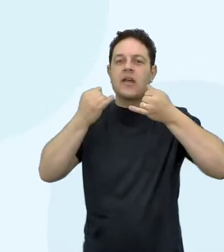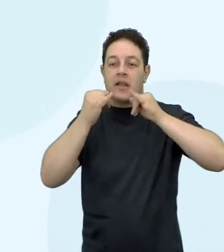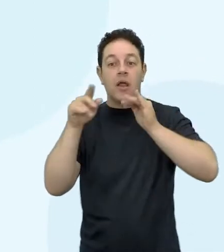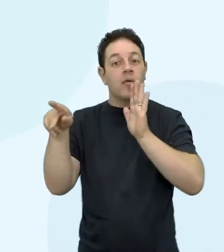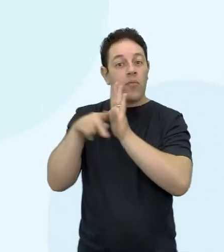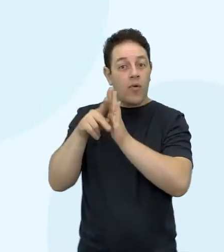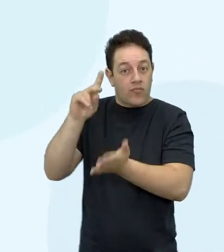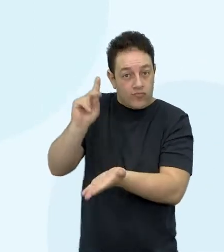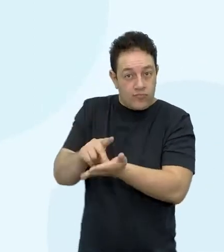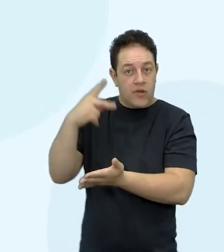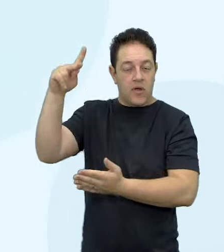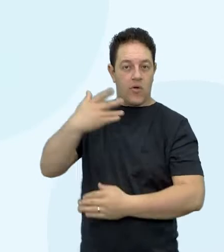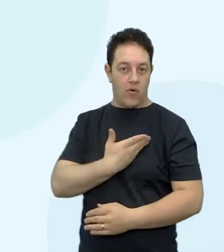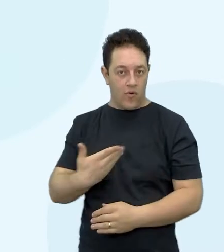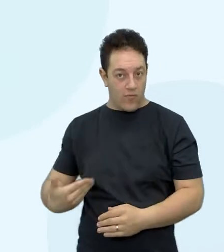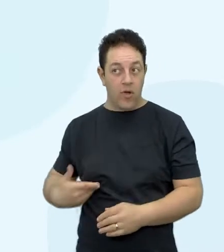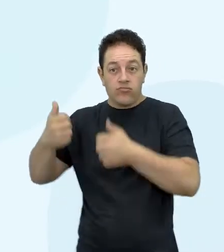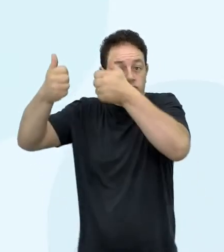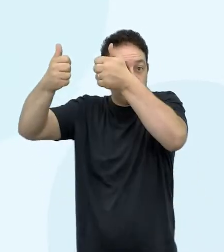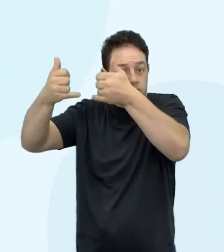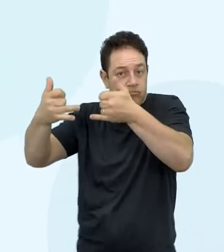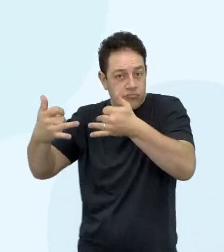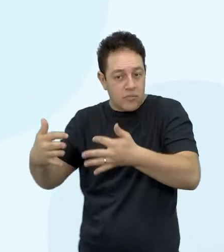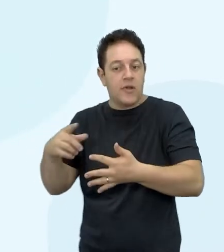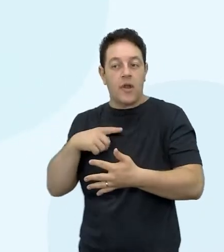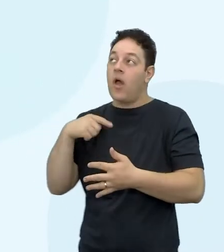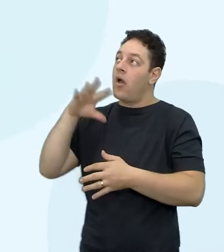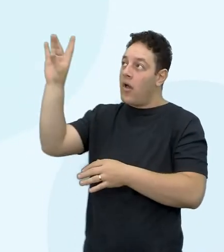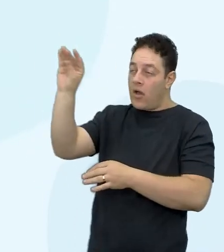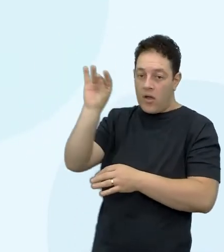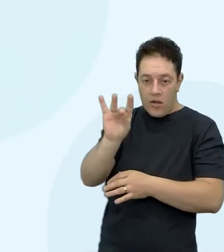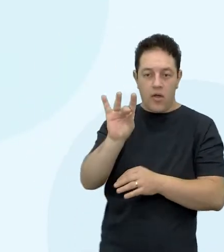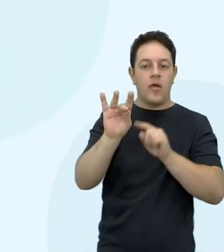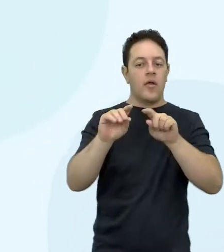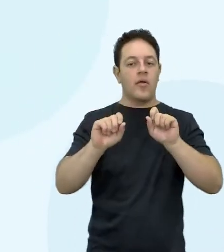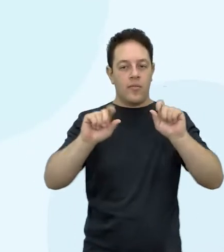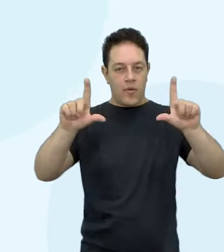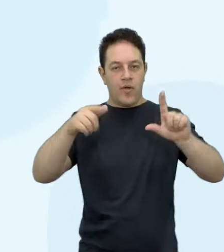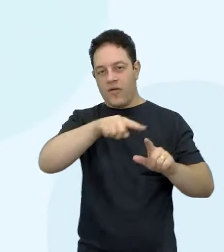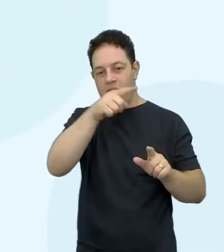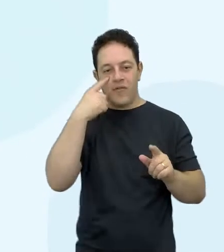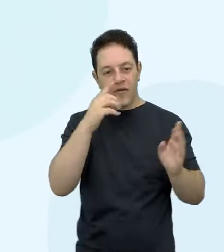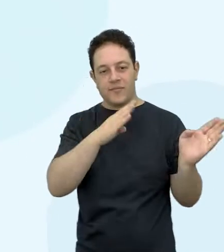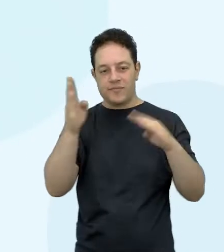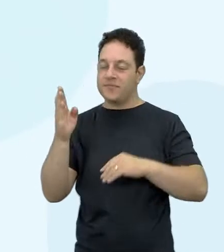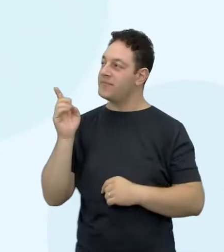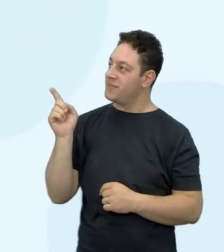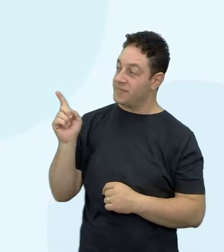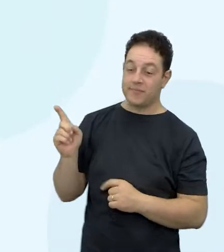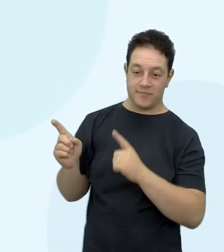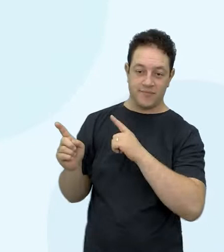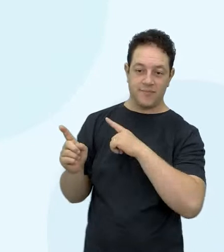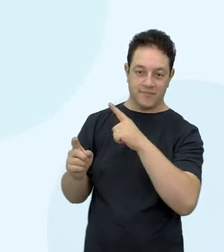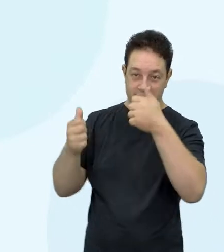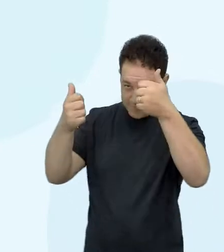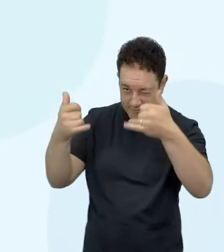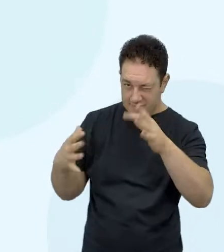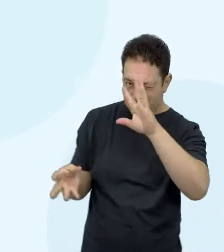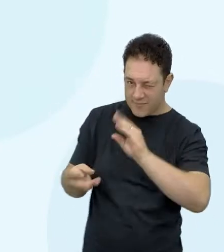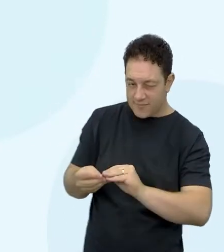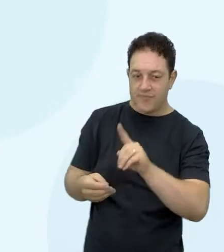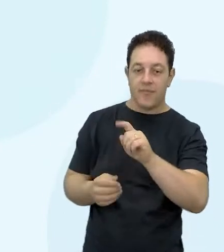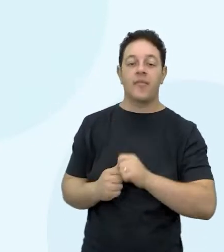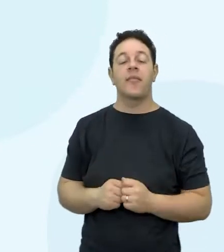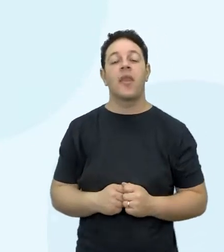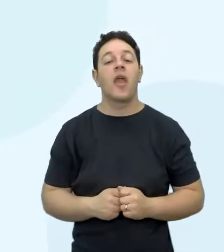governo, tem uma definição. E eu copiei essa definição daí, que eu vou passar para vocês aí no próximo slide, ó. De acordo